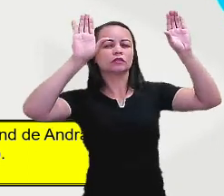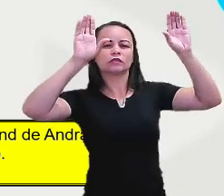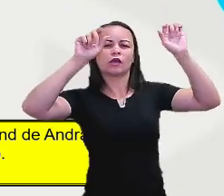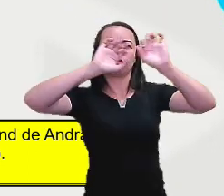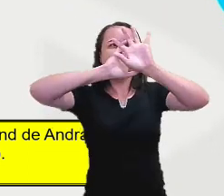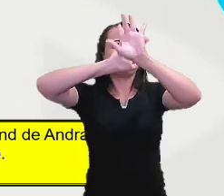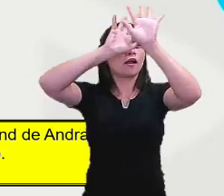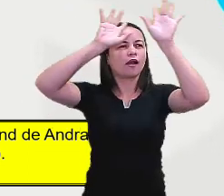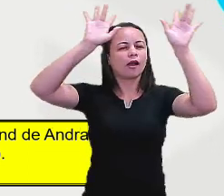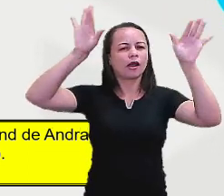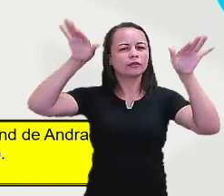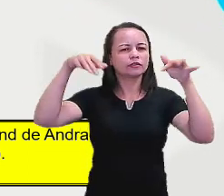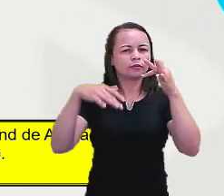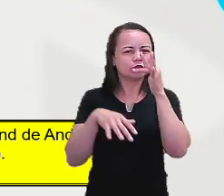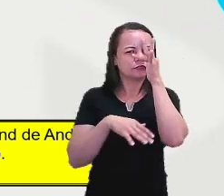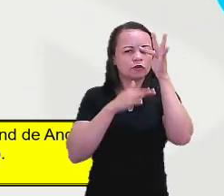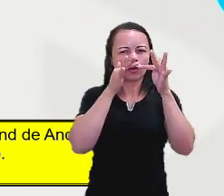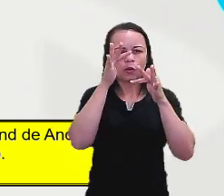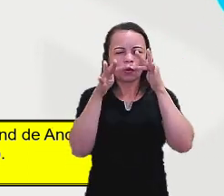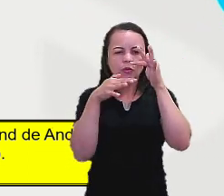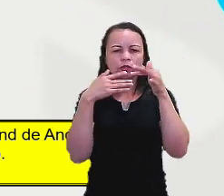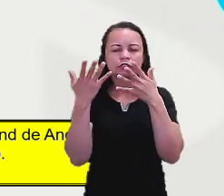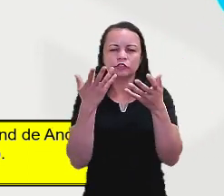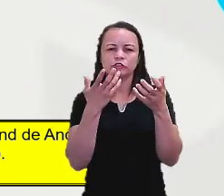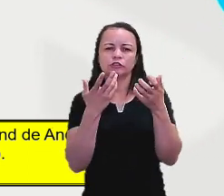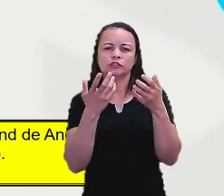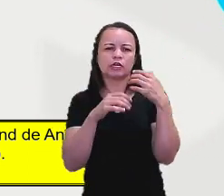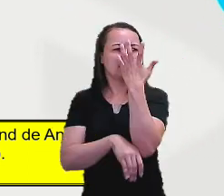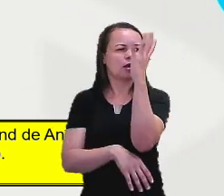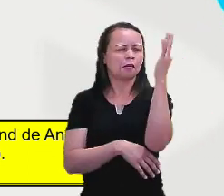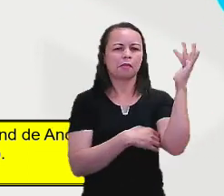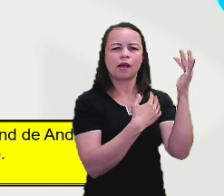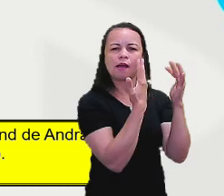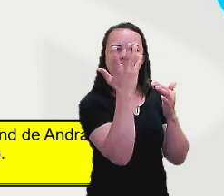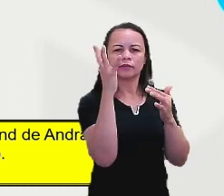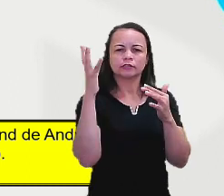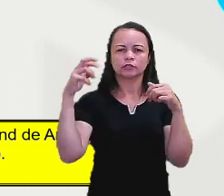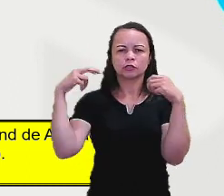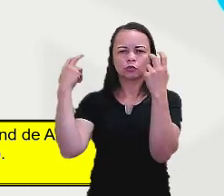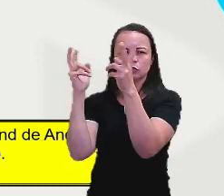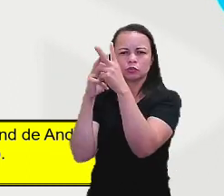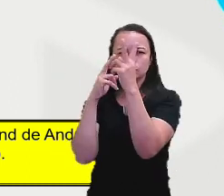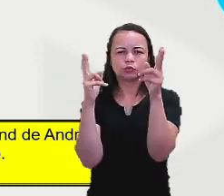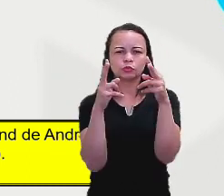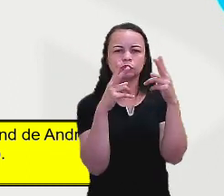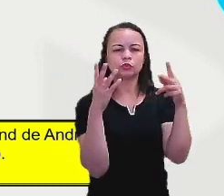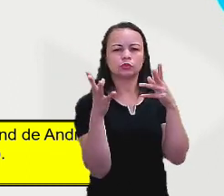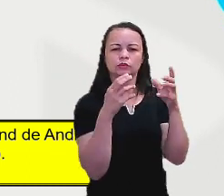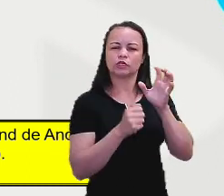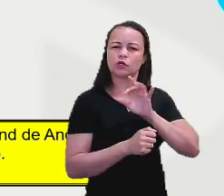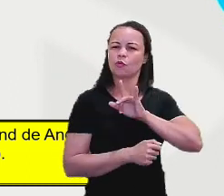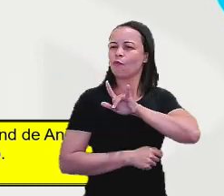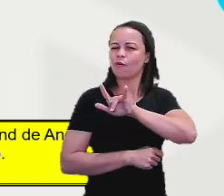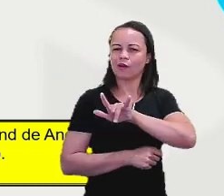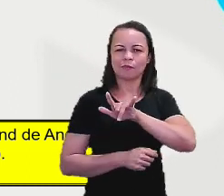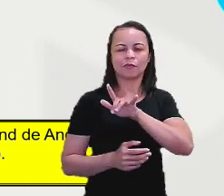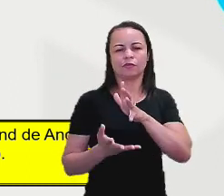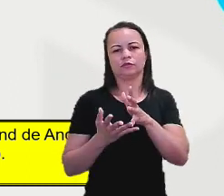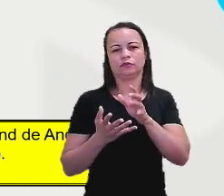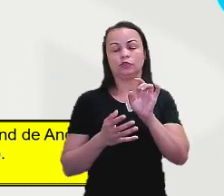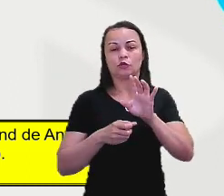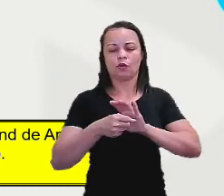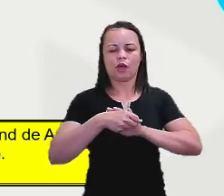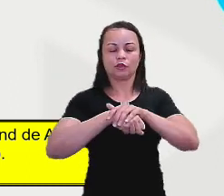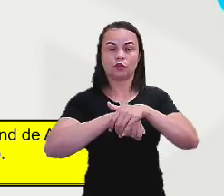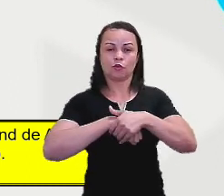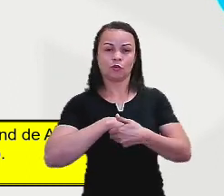sobre flores úmidas, vozes na mata e o maior amor. Só na noite seria feliz